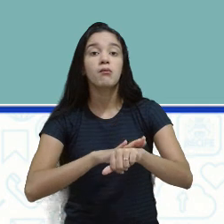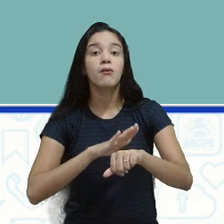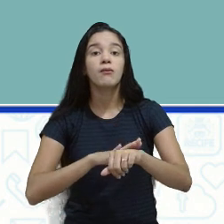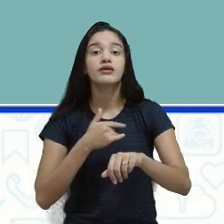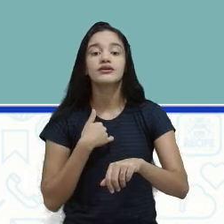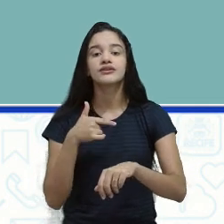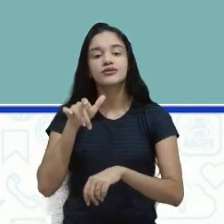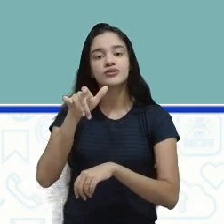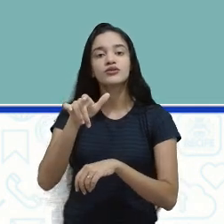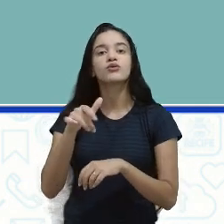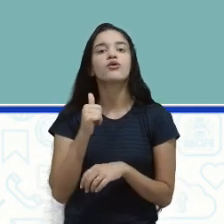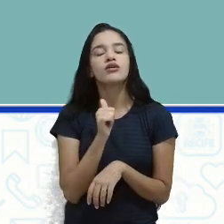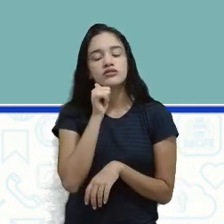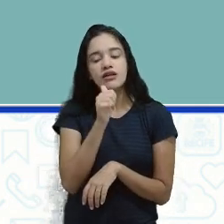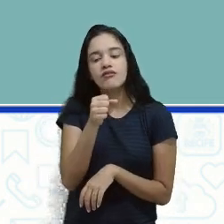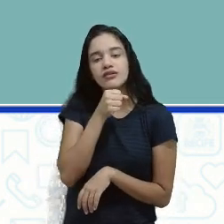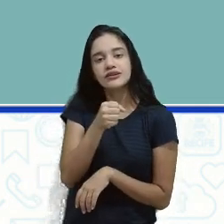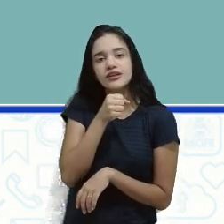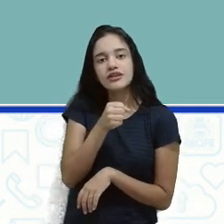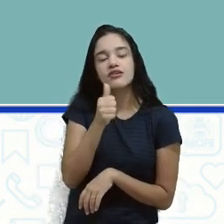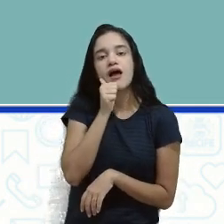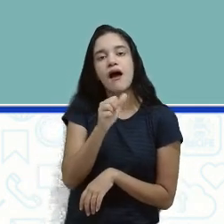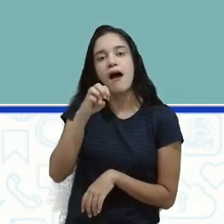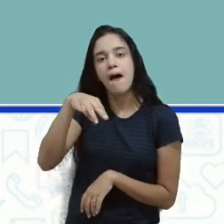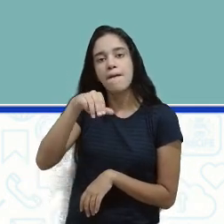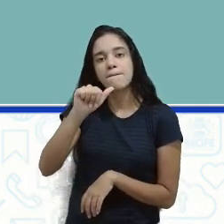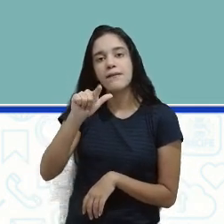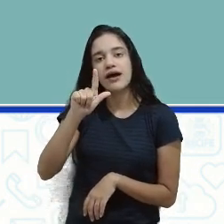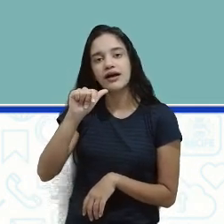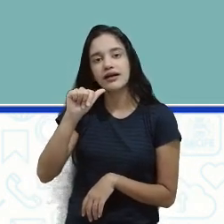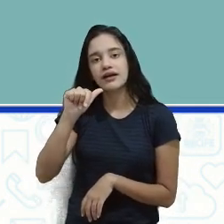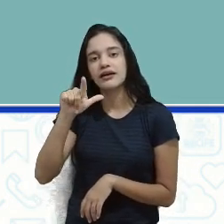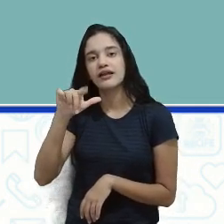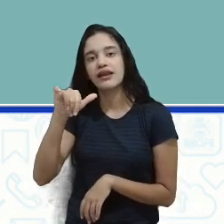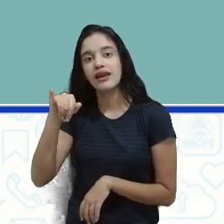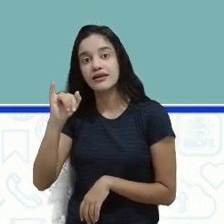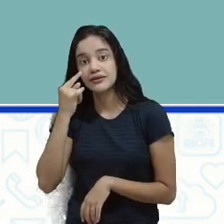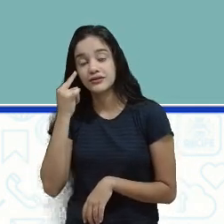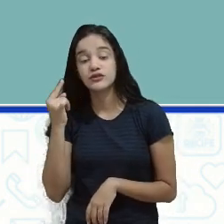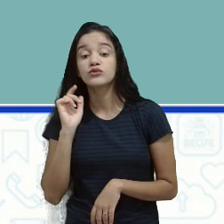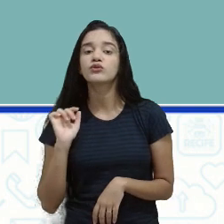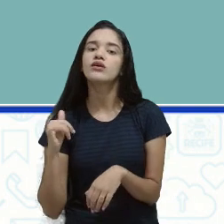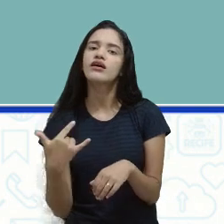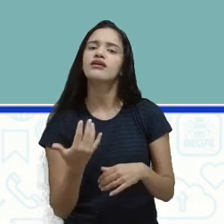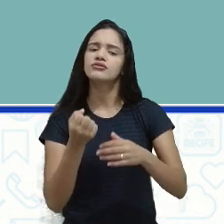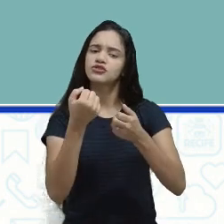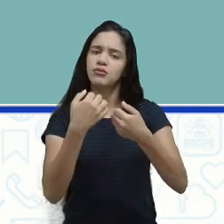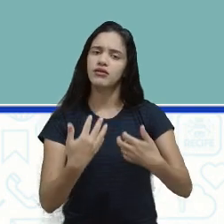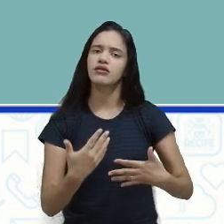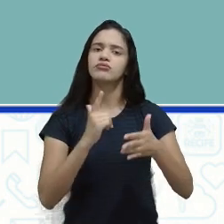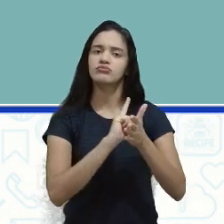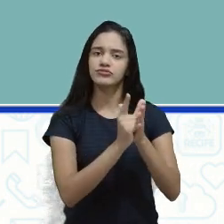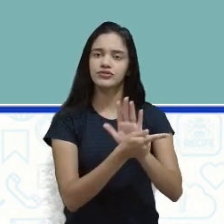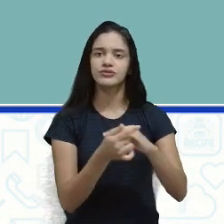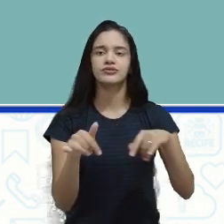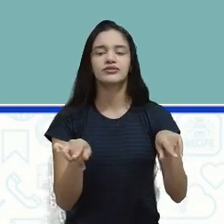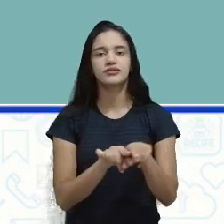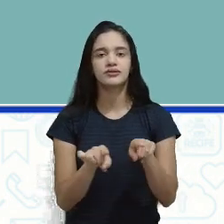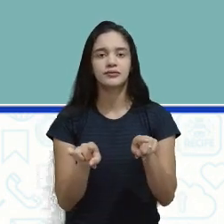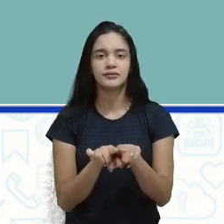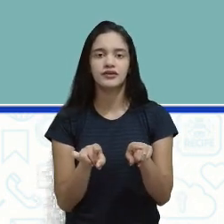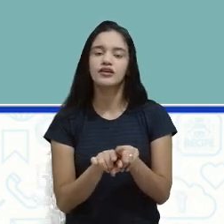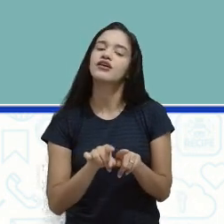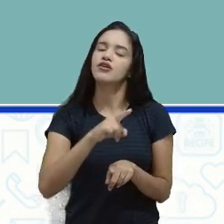estava com a Magali, eu entrevistei. Por que não falar um pouco desse gênero também para vocês, não é?